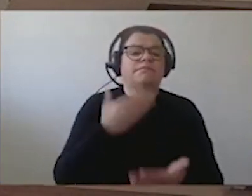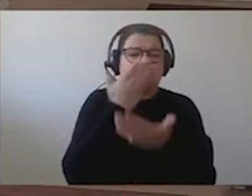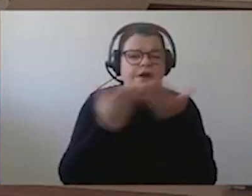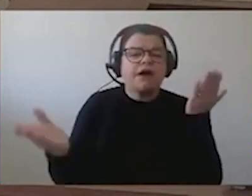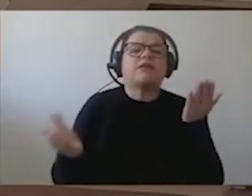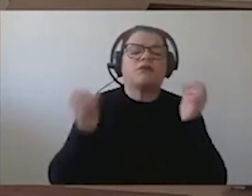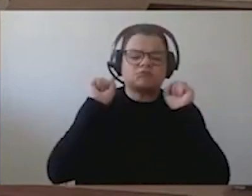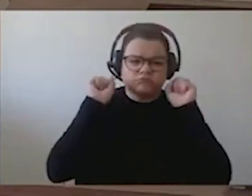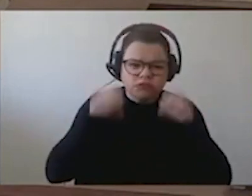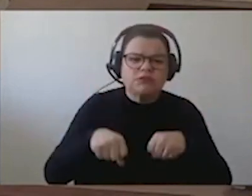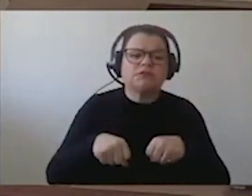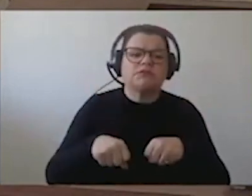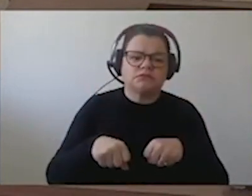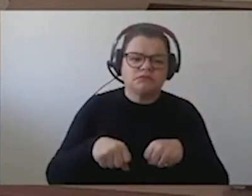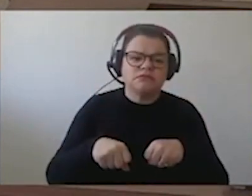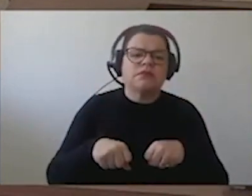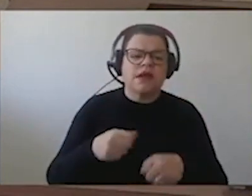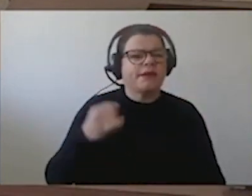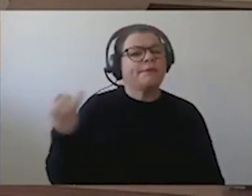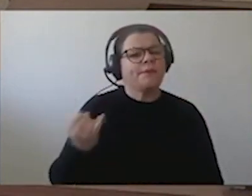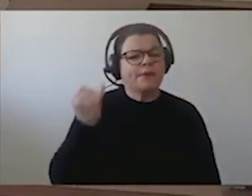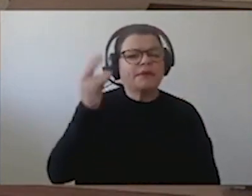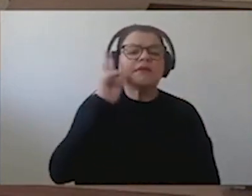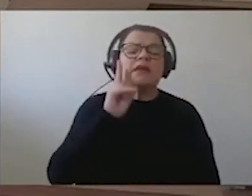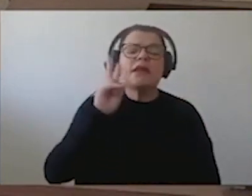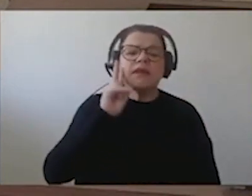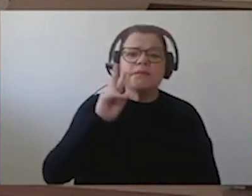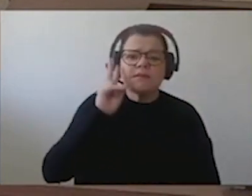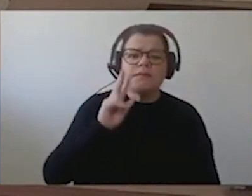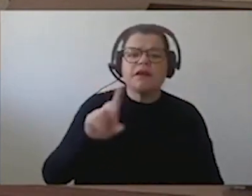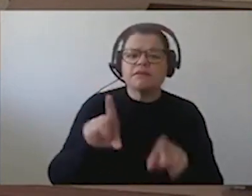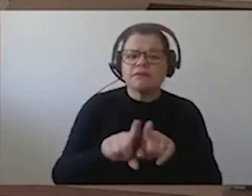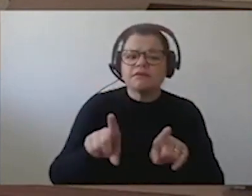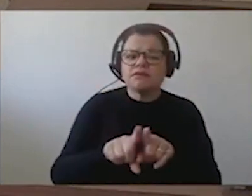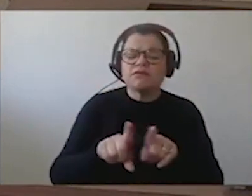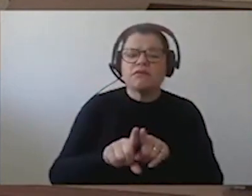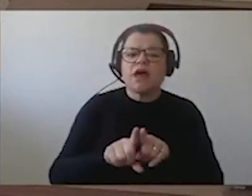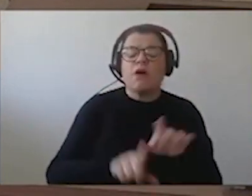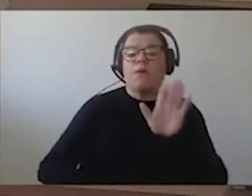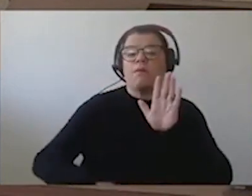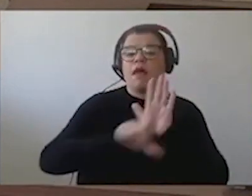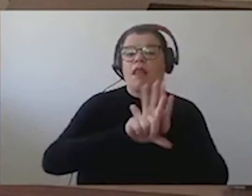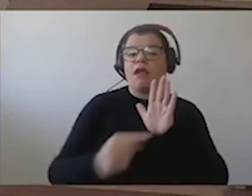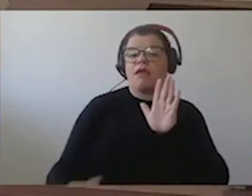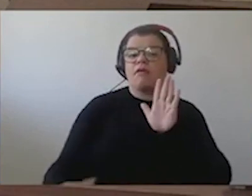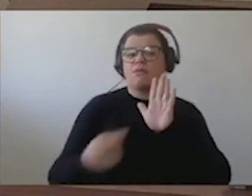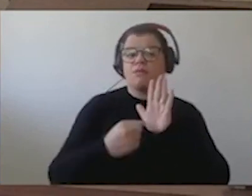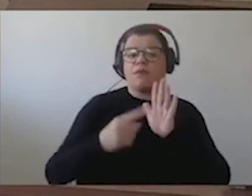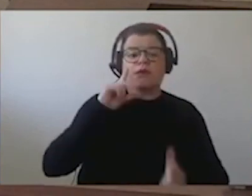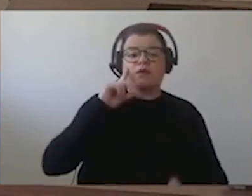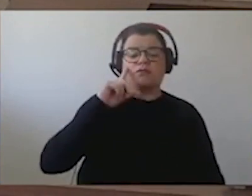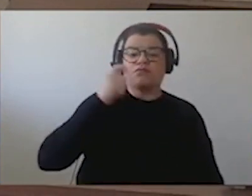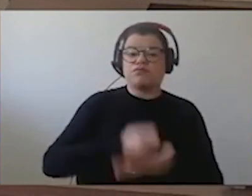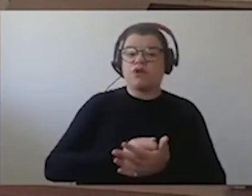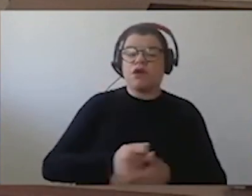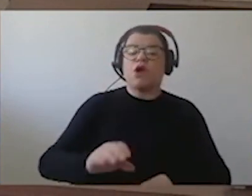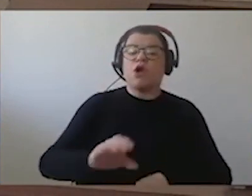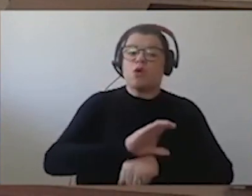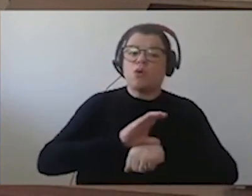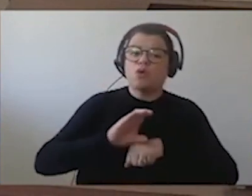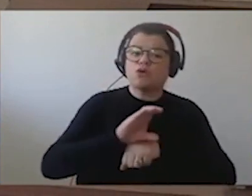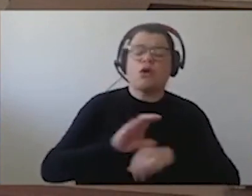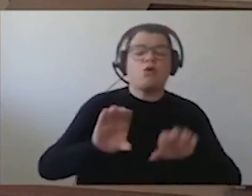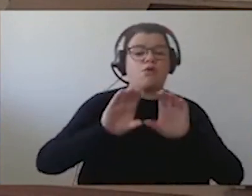importante lembrar também, que foi uma decisão constitucional, que foi uma decisão aprovada no Congresso Federal,